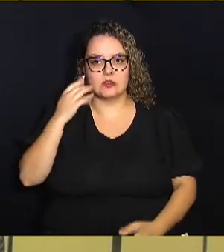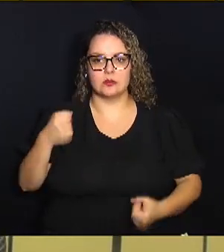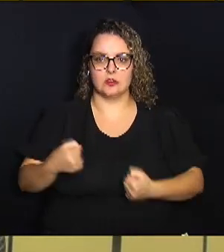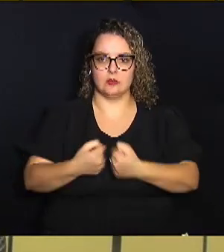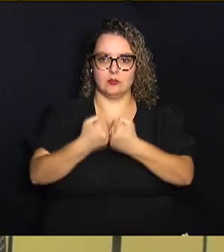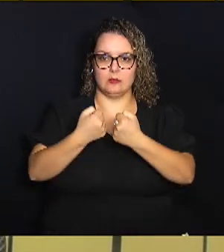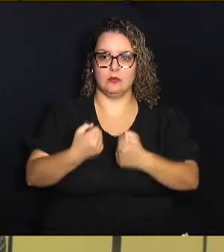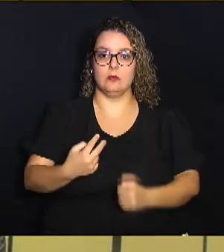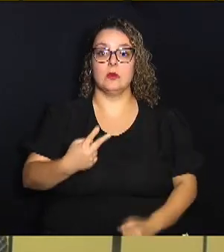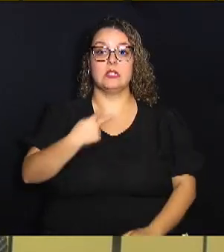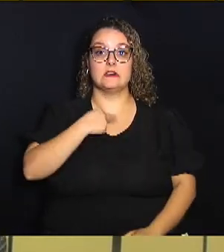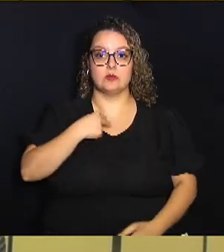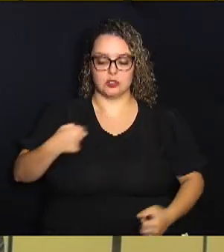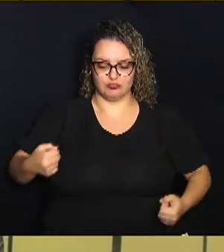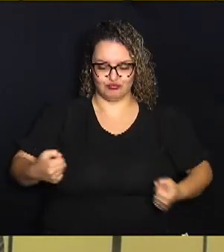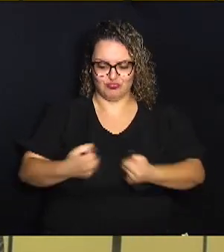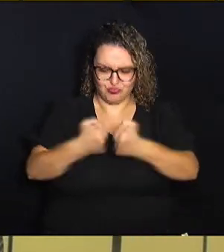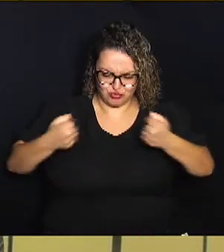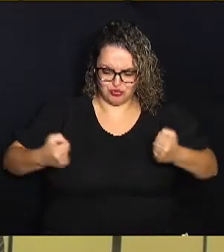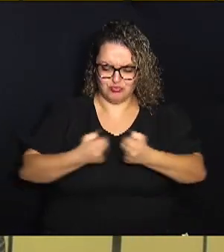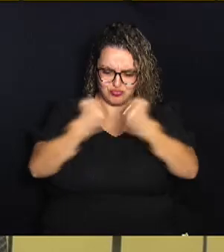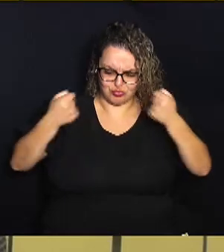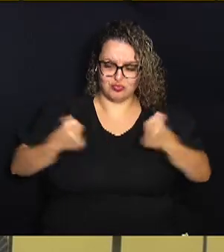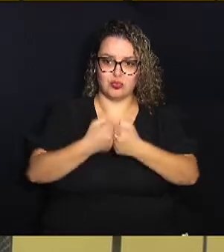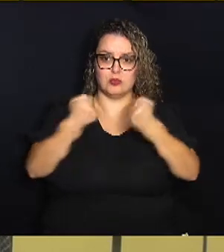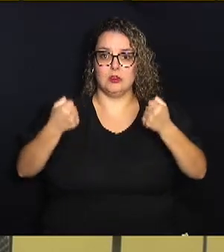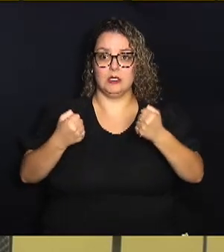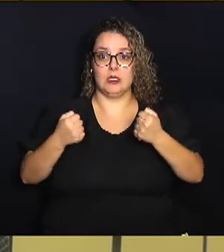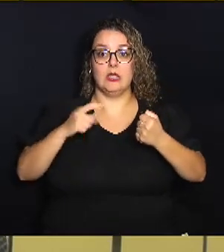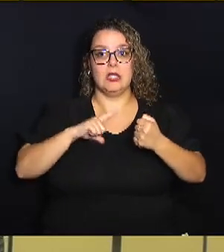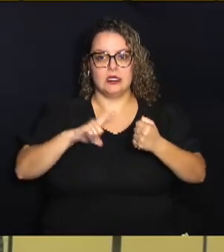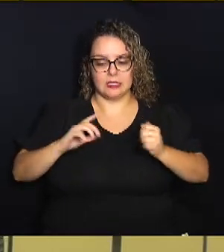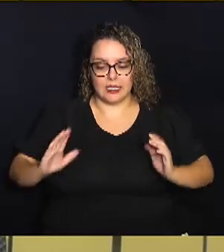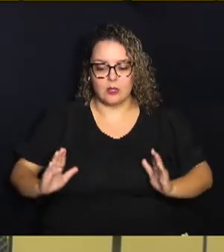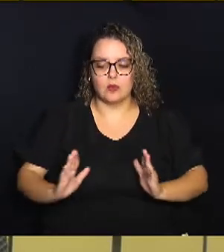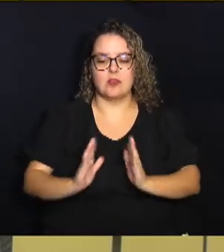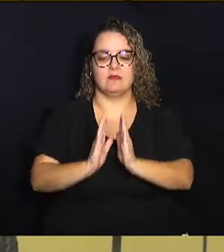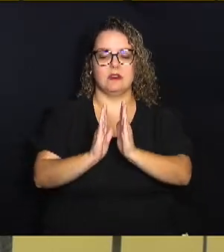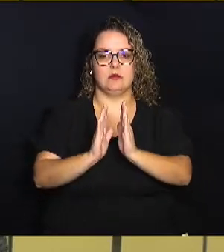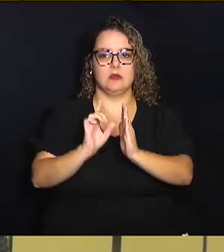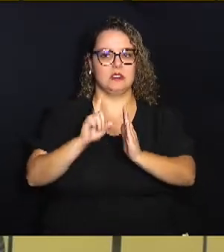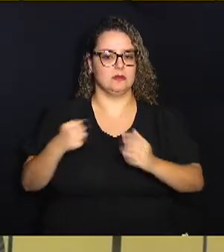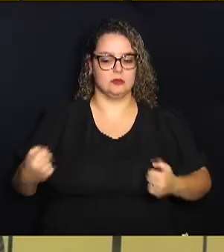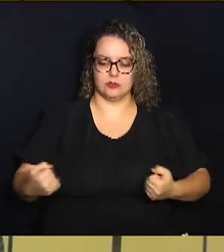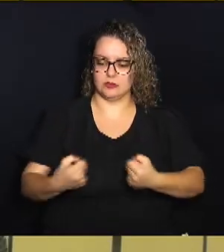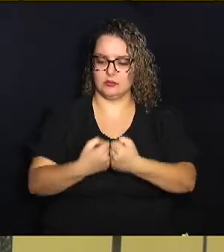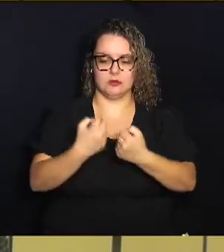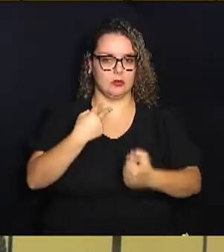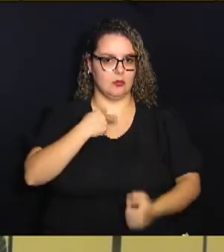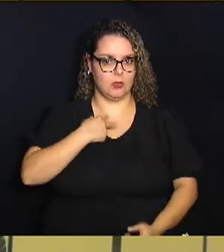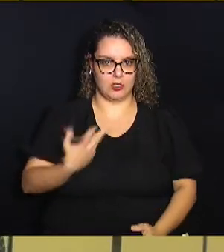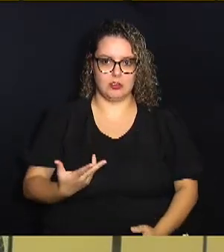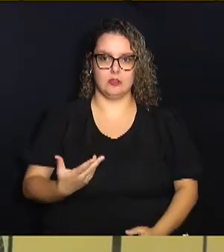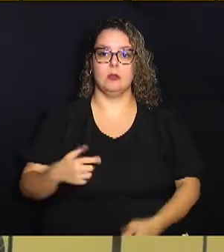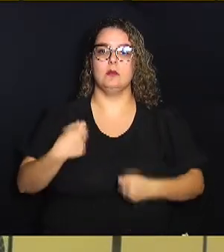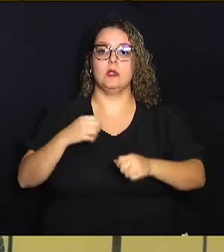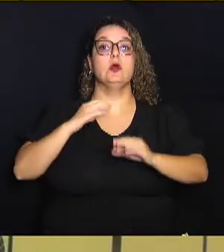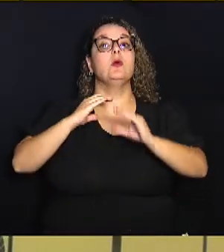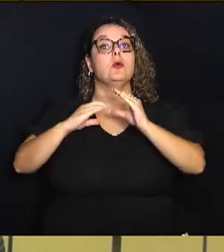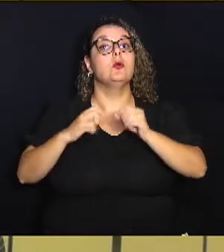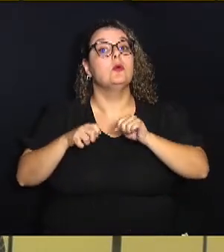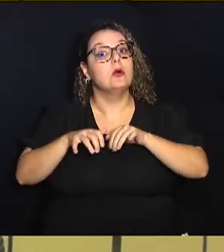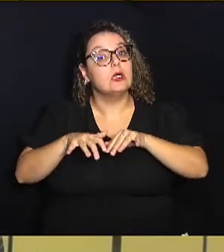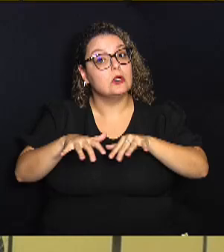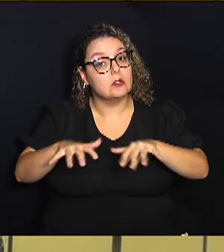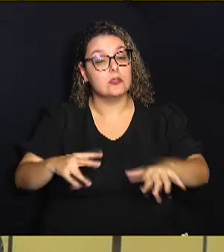virar confronto. A gente precisa instituir que nas organizações exista, sim, uma comunicação fluida